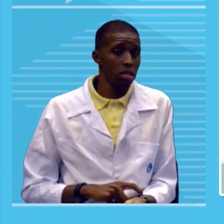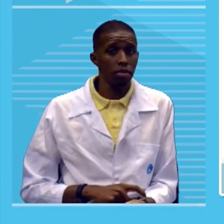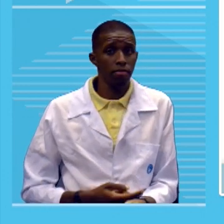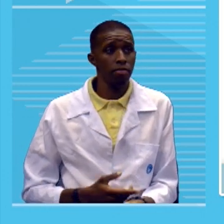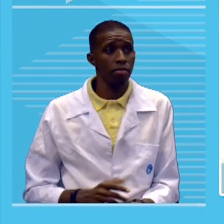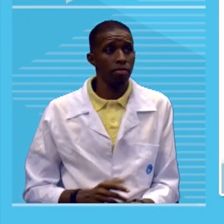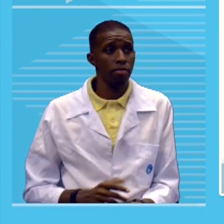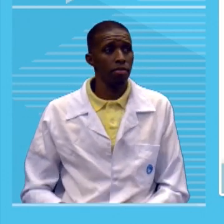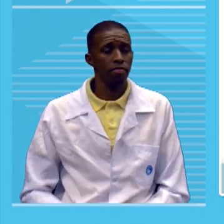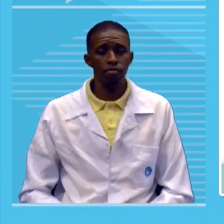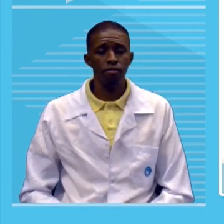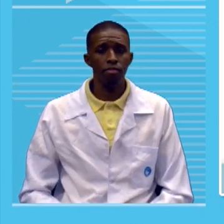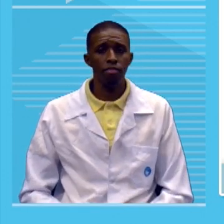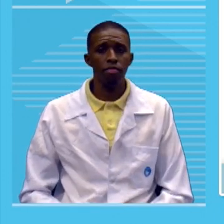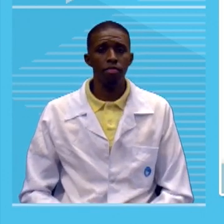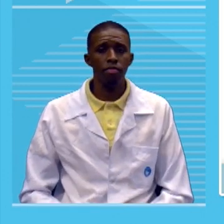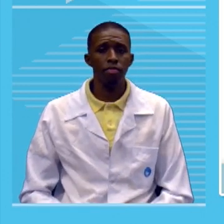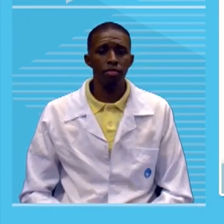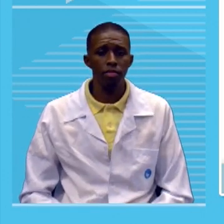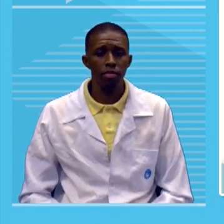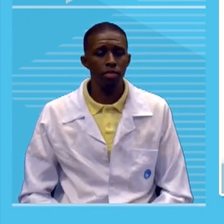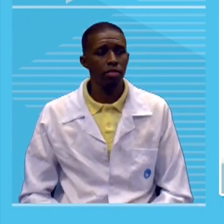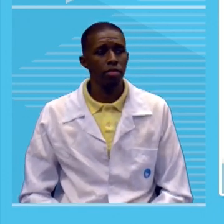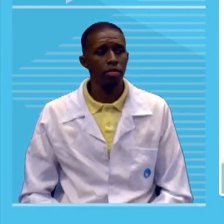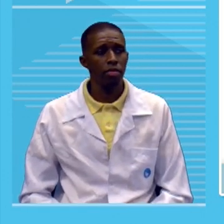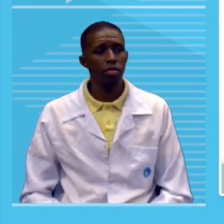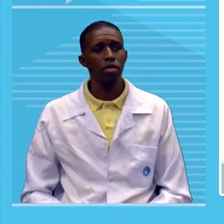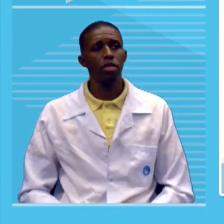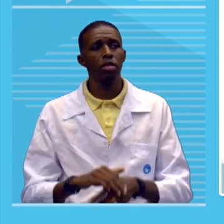uma atribuição ao sujeito mulher.